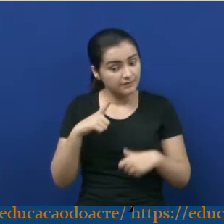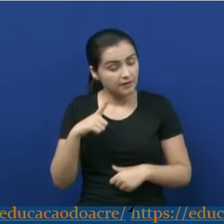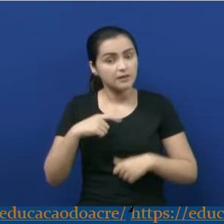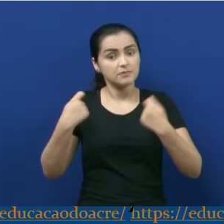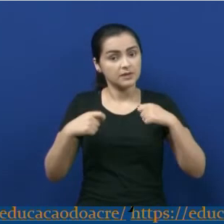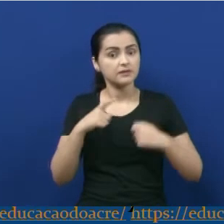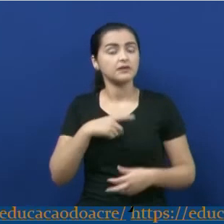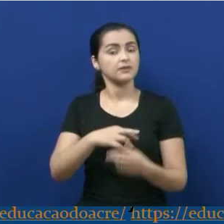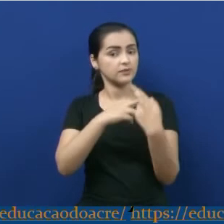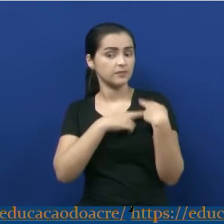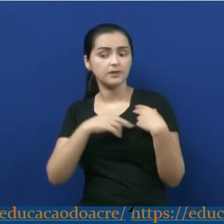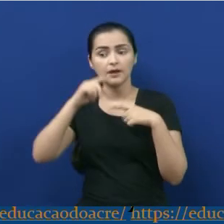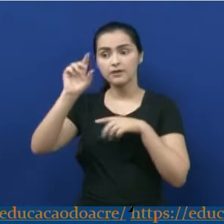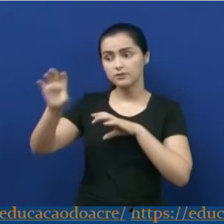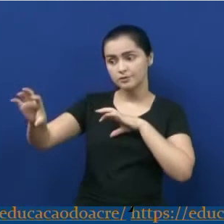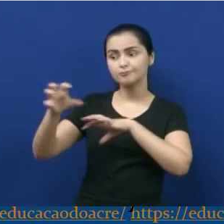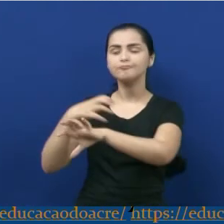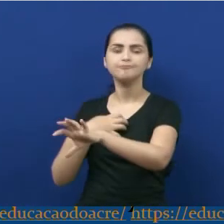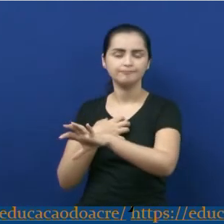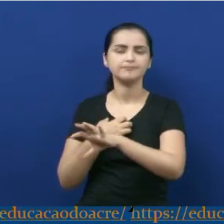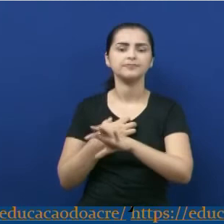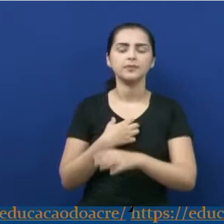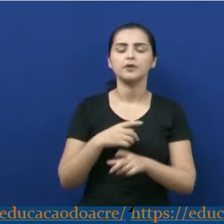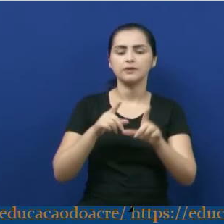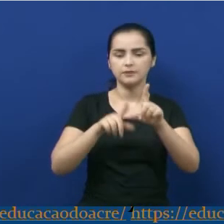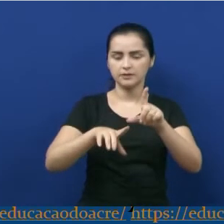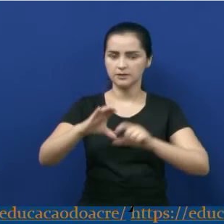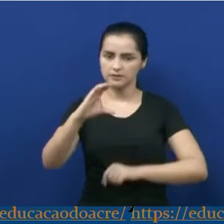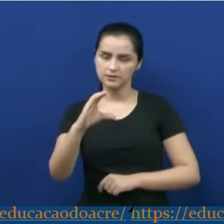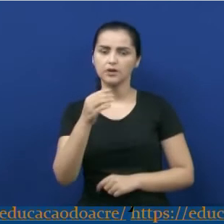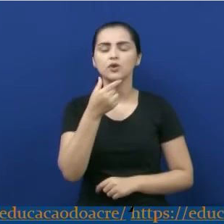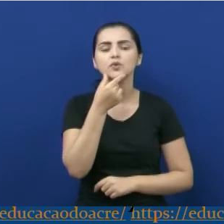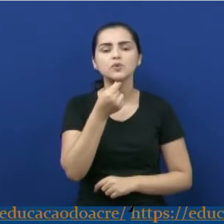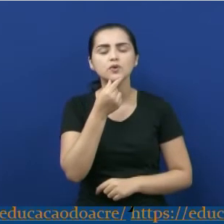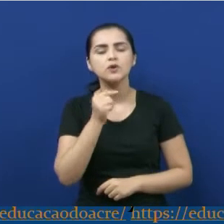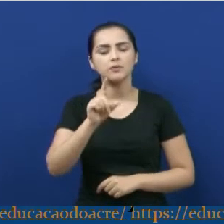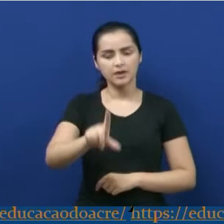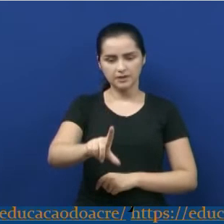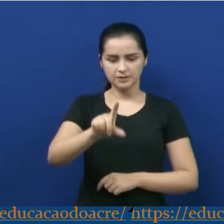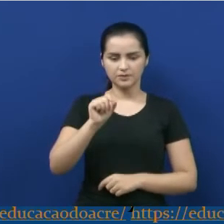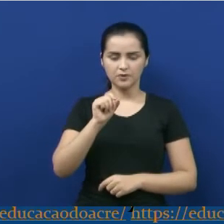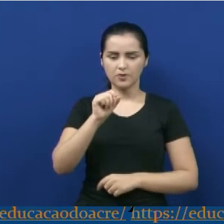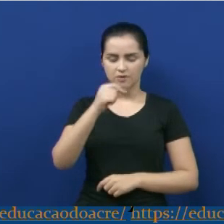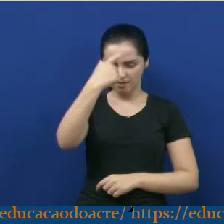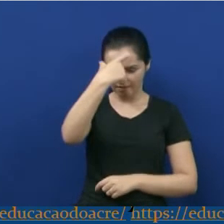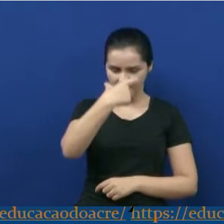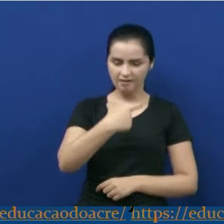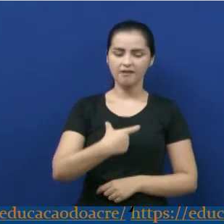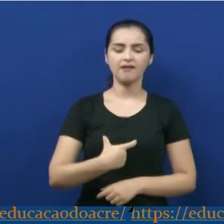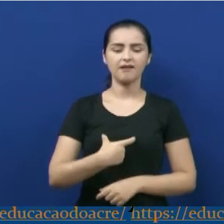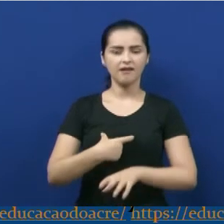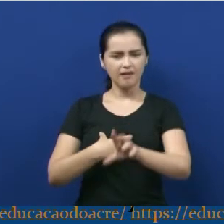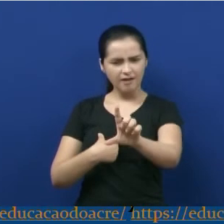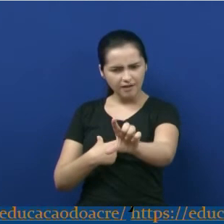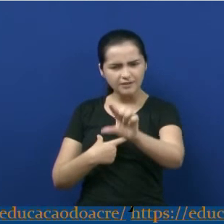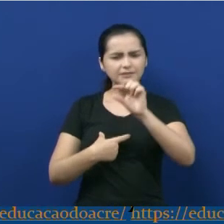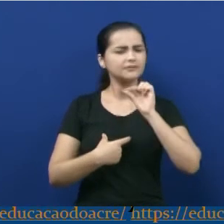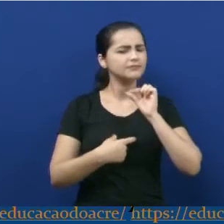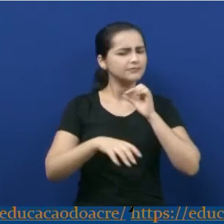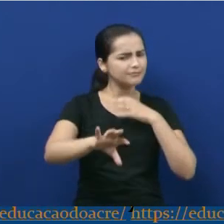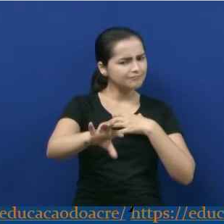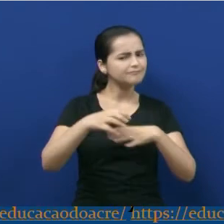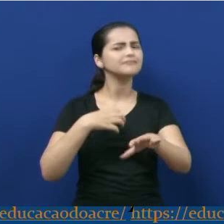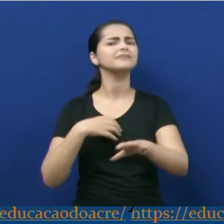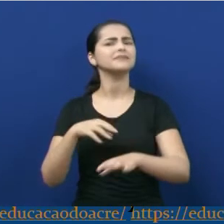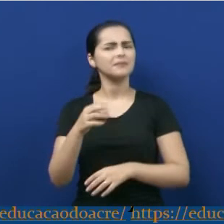ser o homem ao escolher se a si próprio ele escolhe todos os homens Ah eu acho que sair tem a ver será que as letras